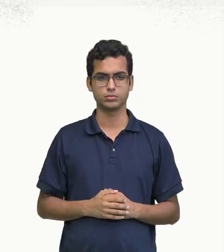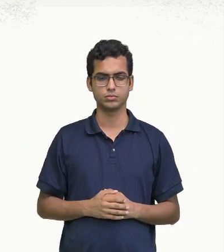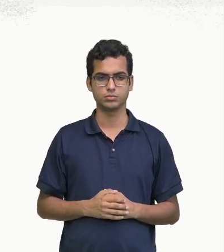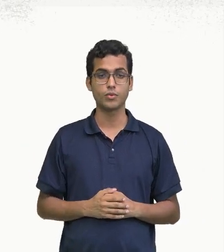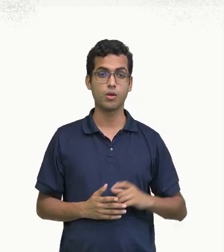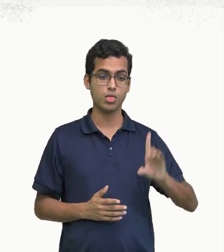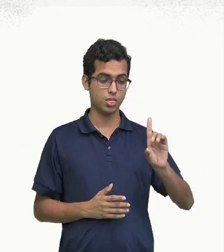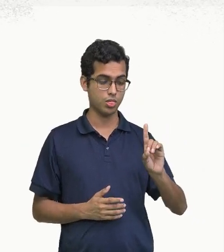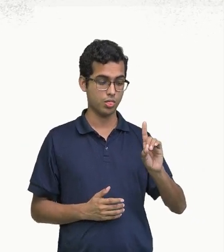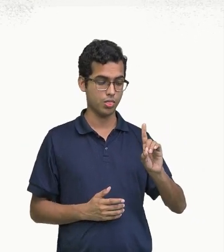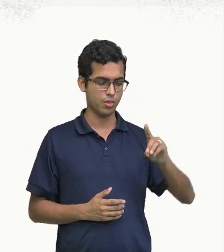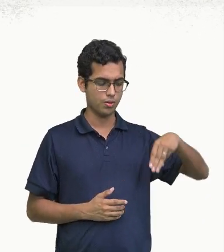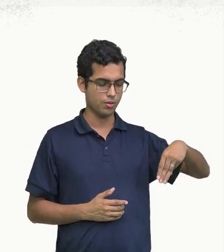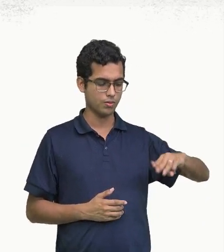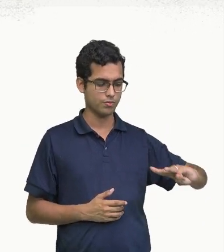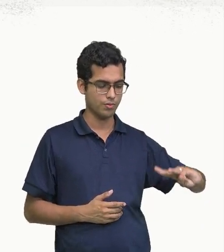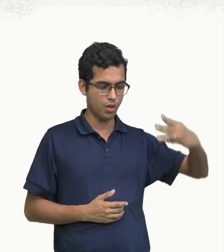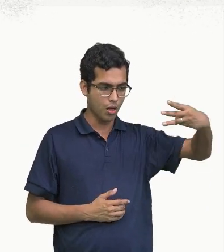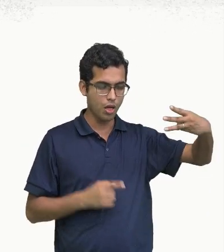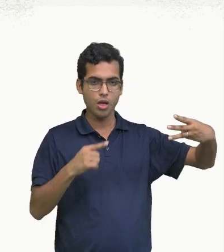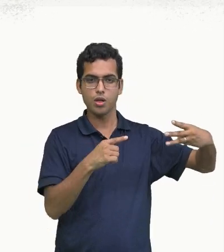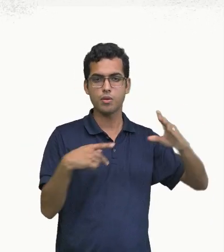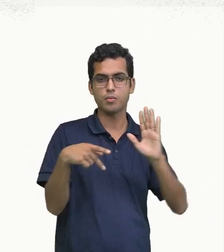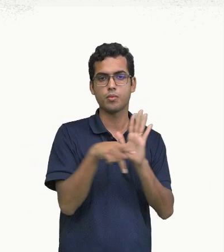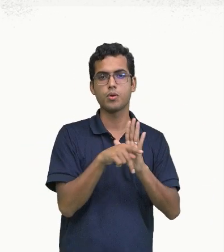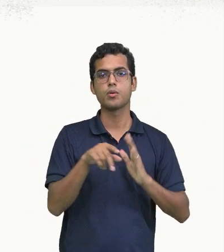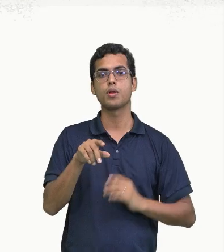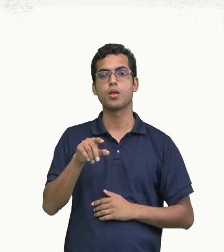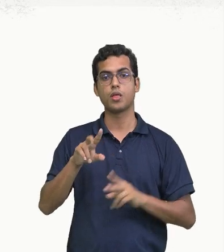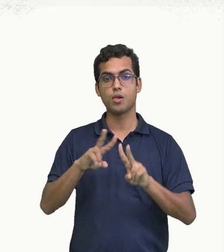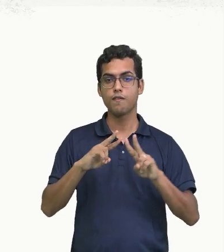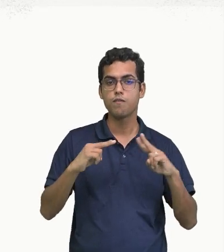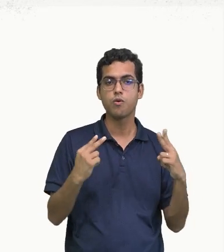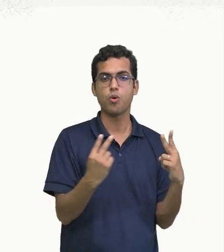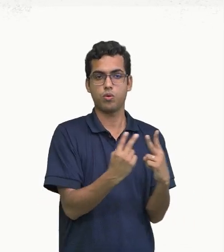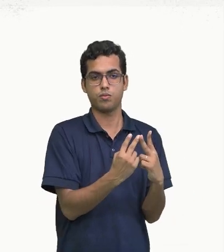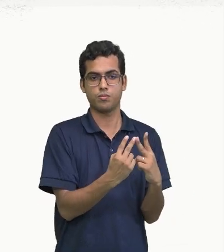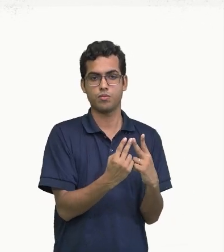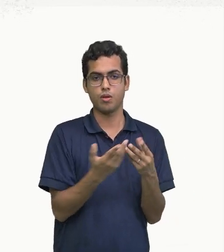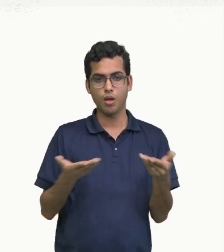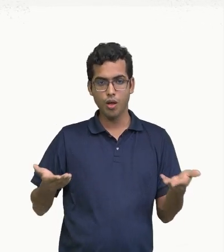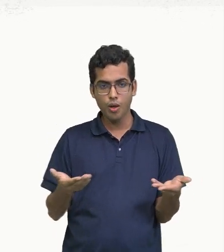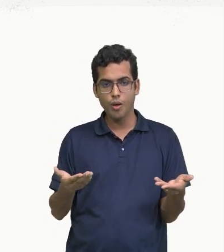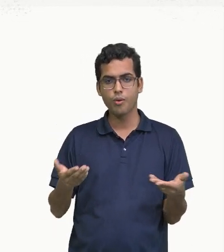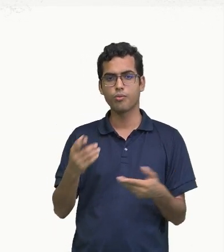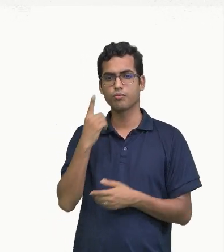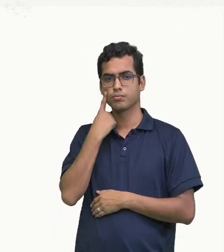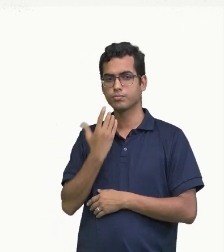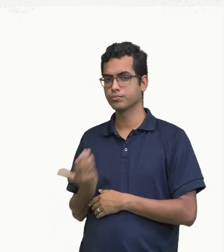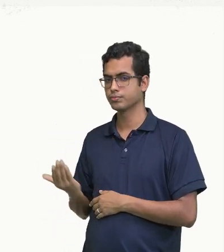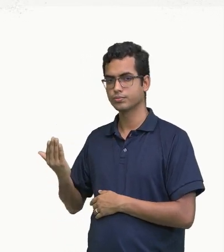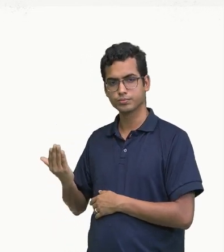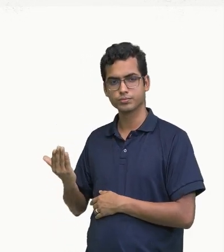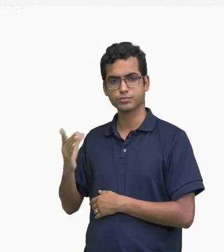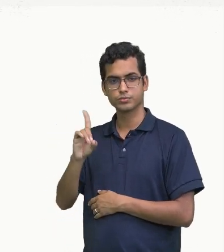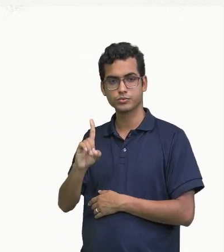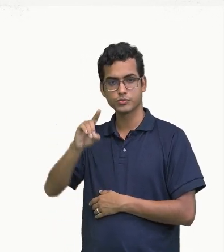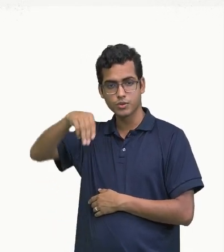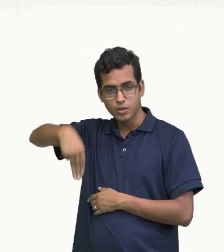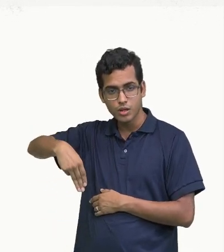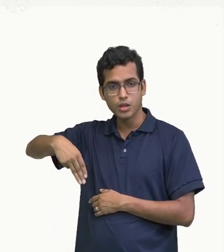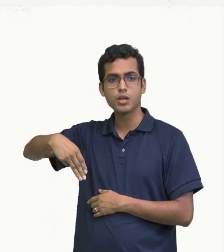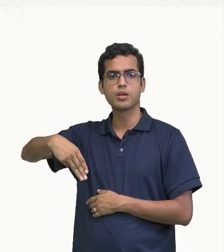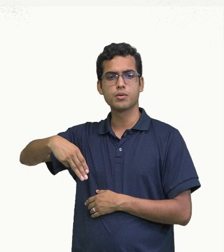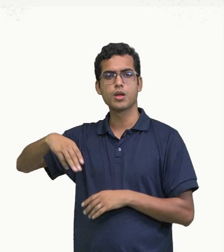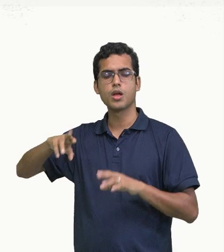volume. O decímetro é uma medida de comprimento que corresponde a 10 centímetros. Aqui a gente